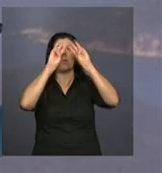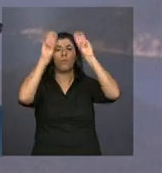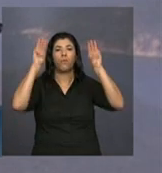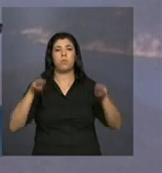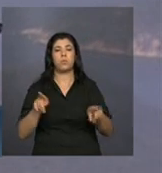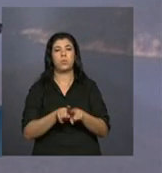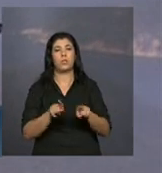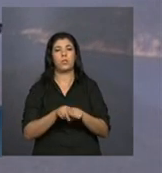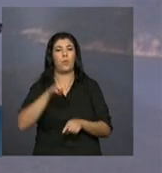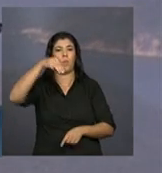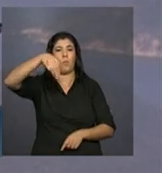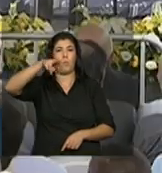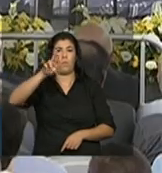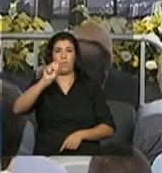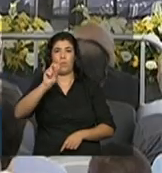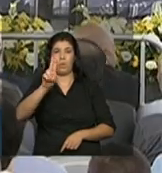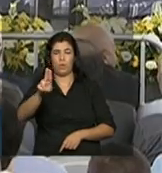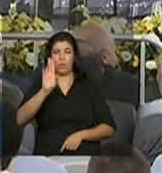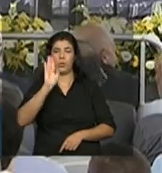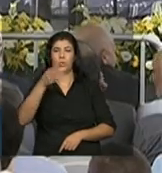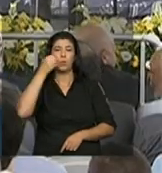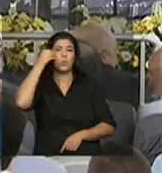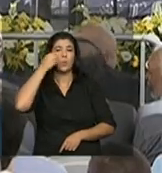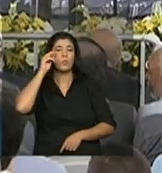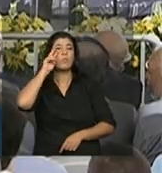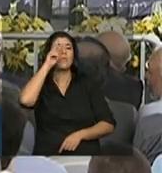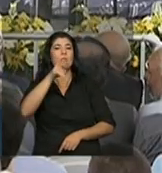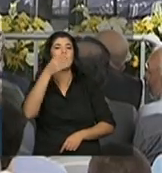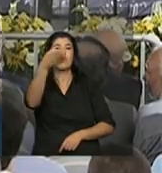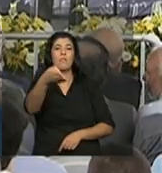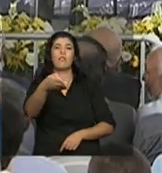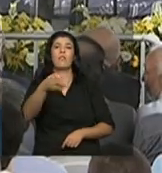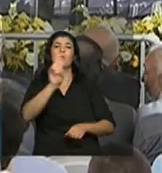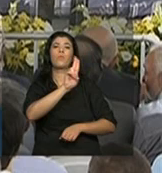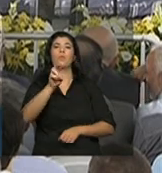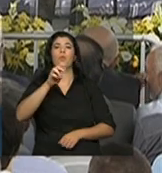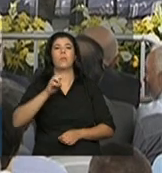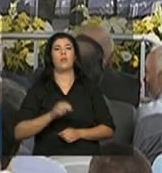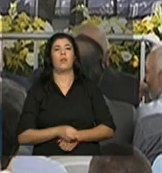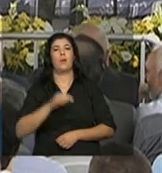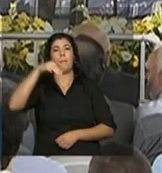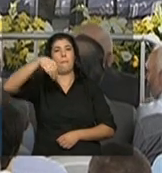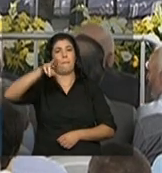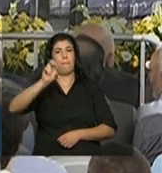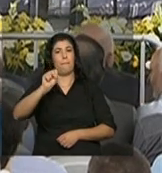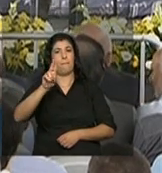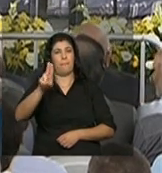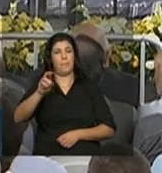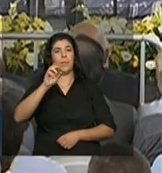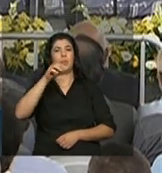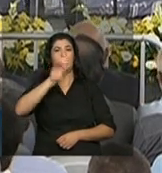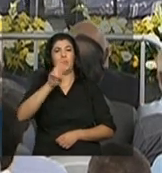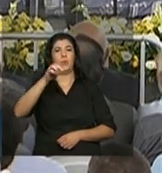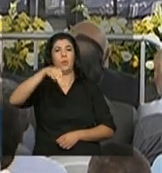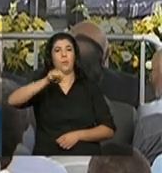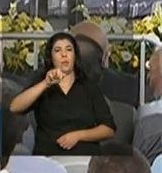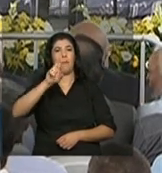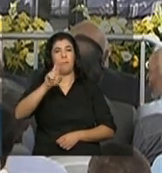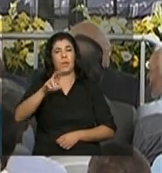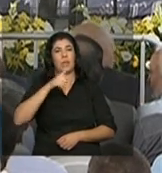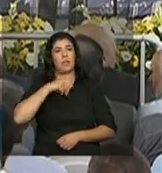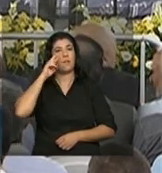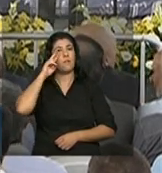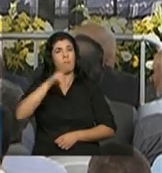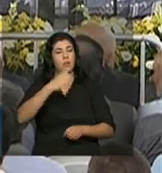o museu que eu tive aqui com vocês, o Museu do Mar, ali, que eu tive aqui na inauguração, e que vai ter todo